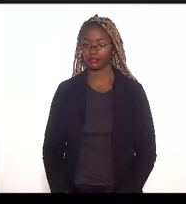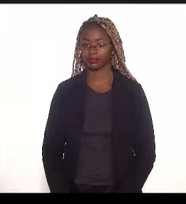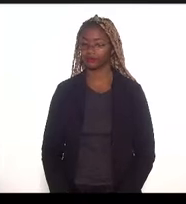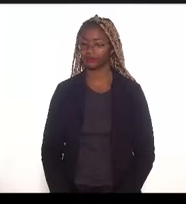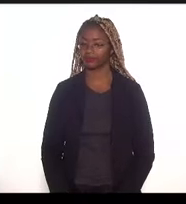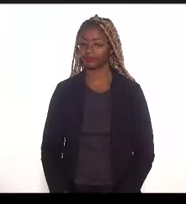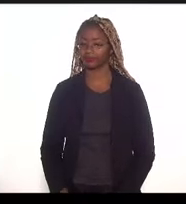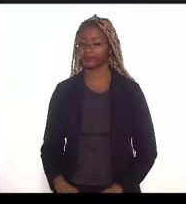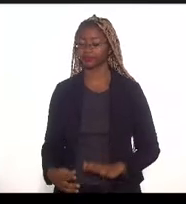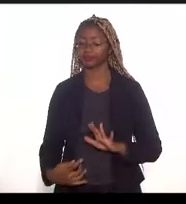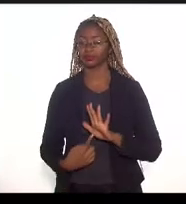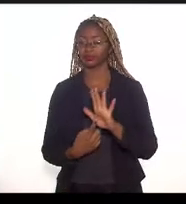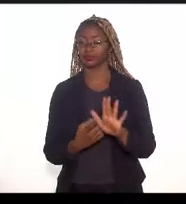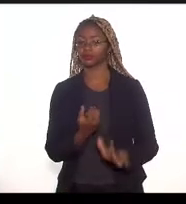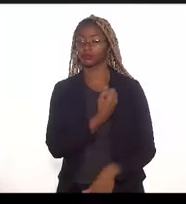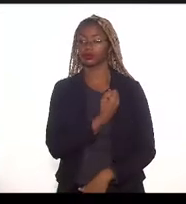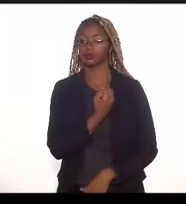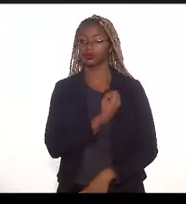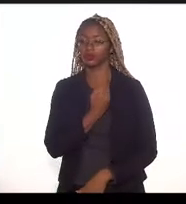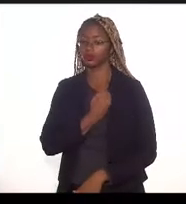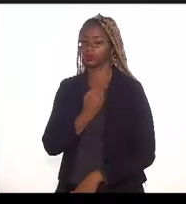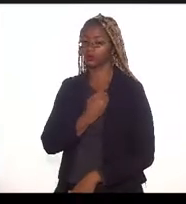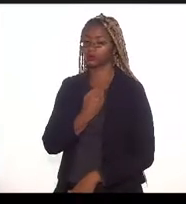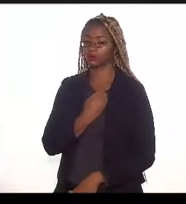Trazendo alguns números agora do biênio